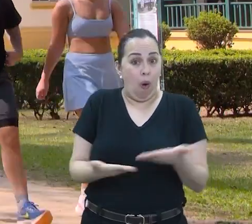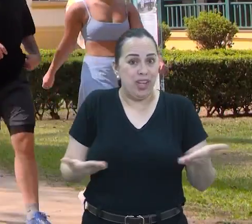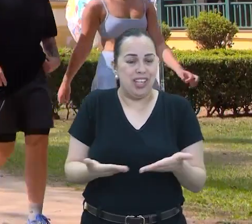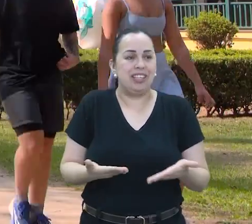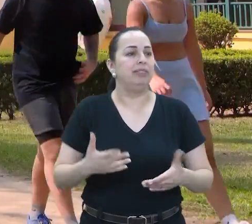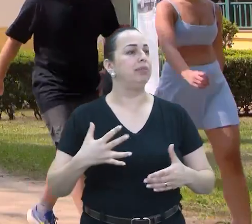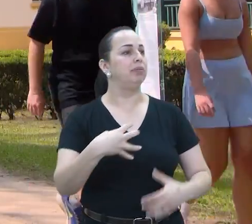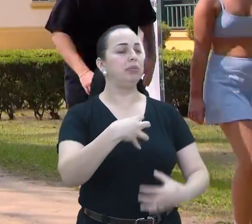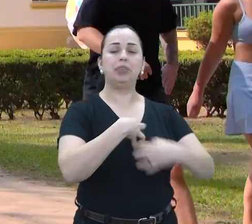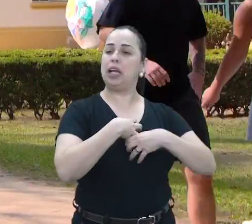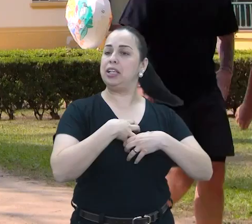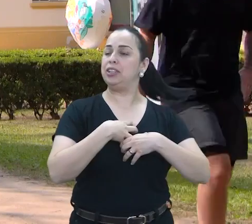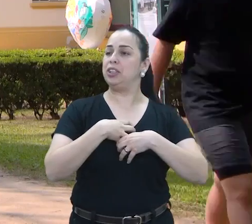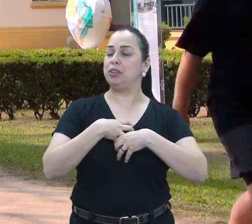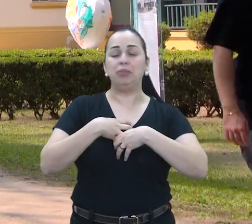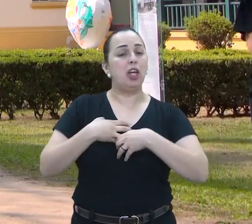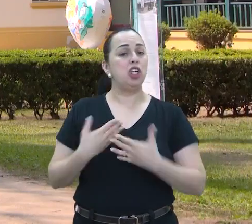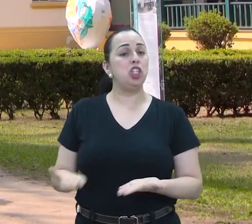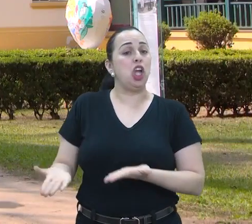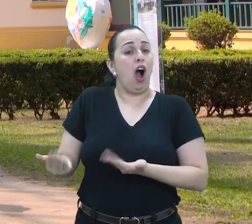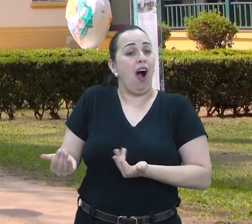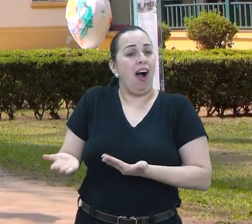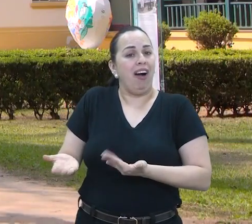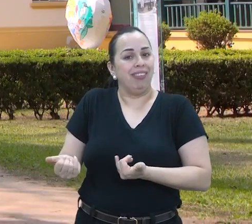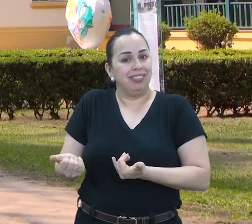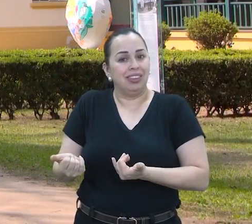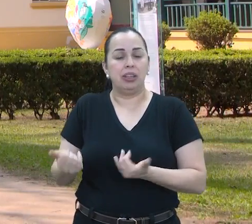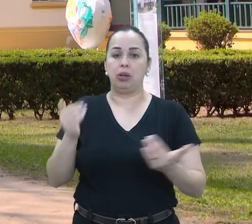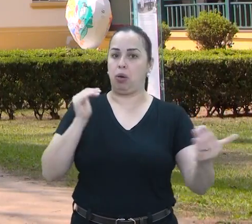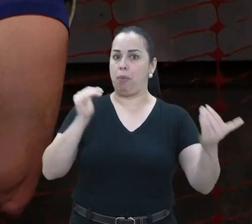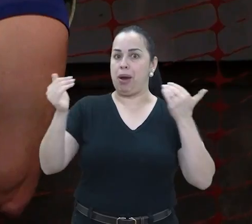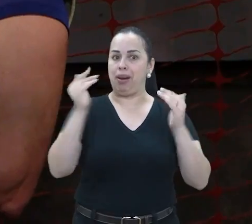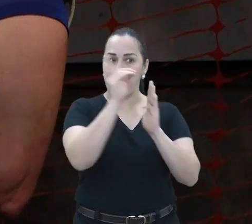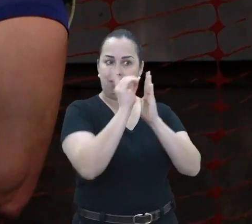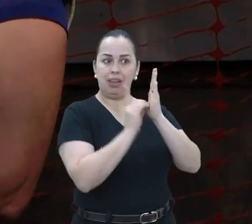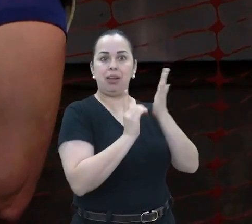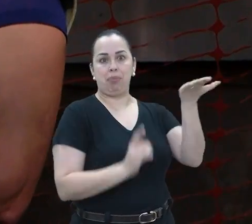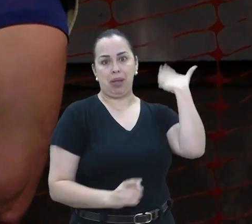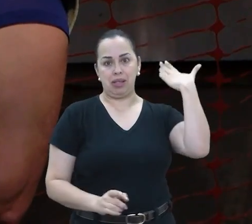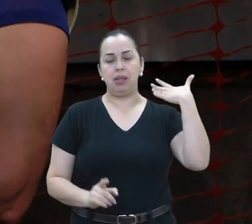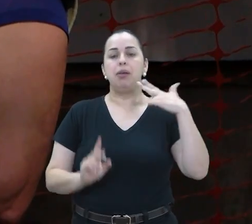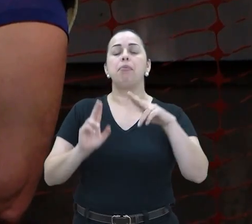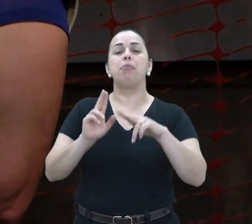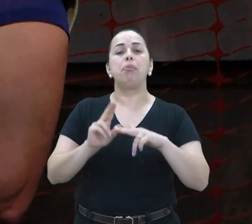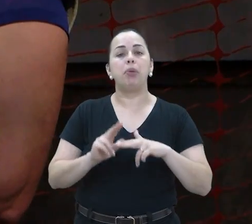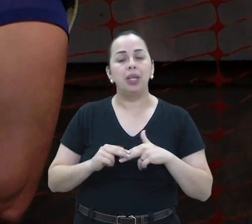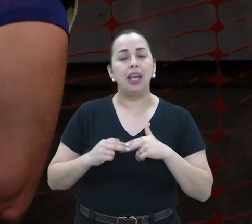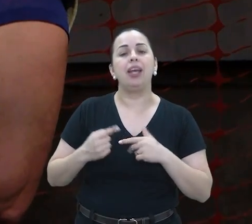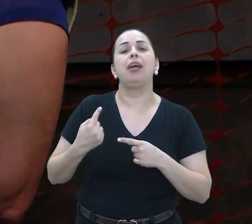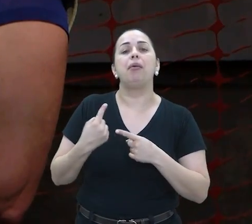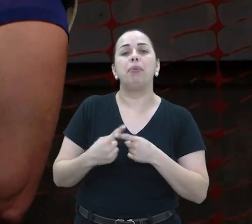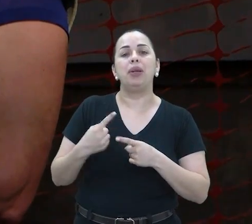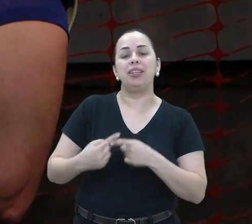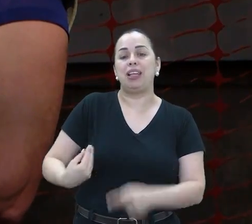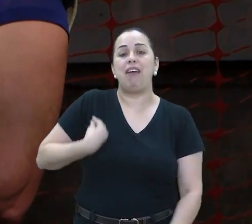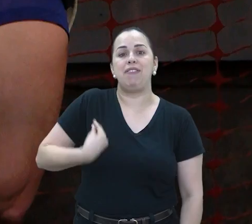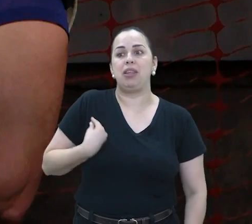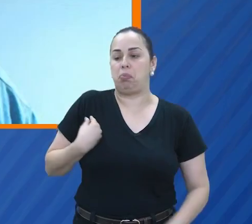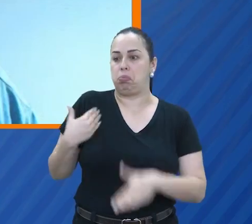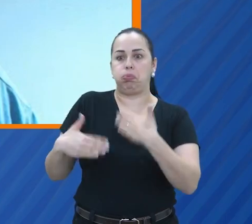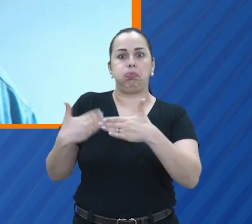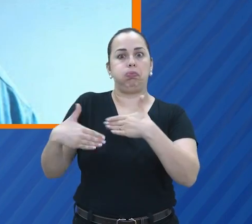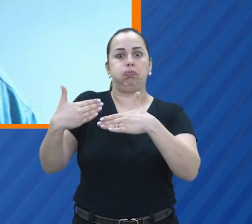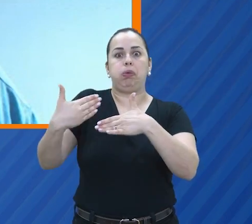mais jovens e mais ativos do que os idosos de décadas passadas. Uma das justificativas é o aumento da expectativa de